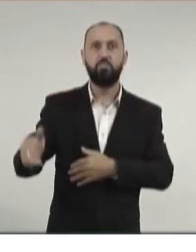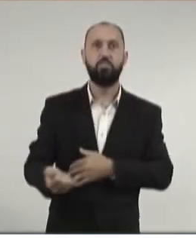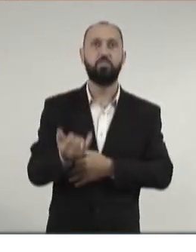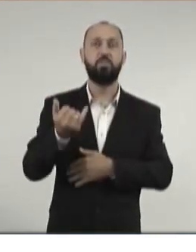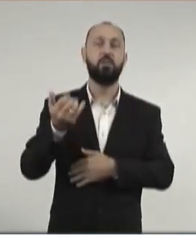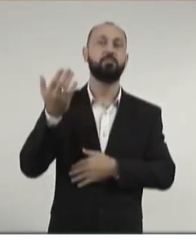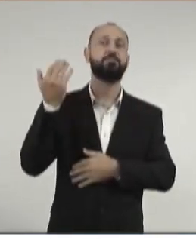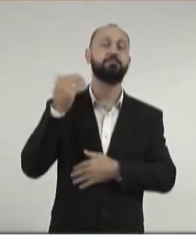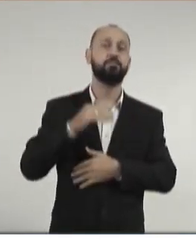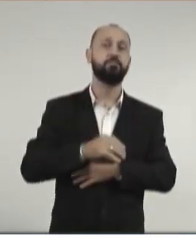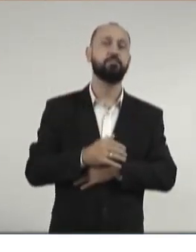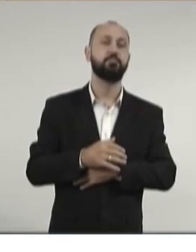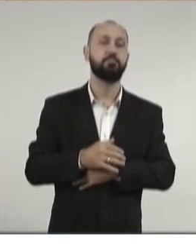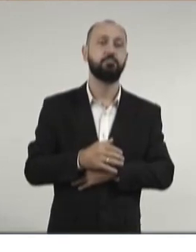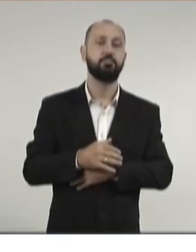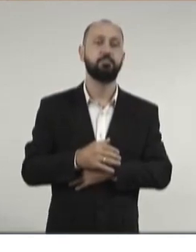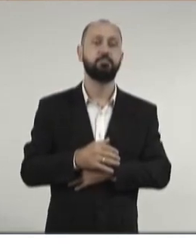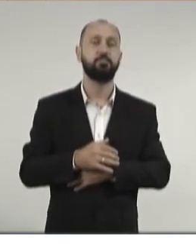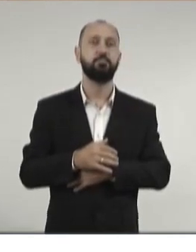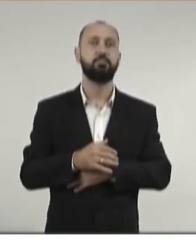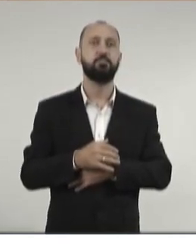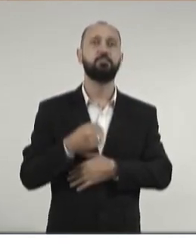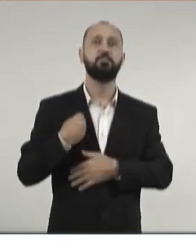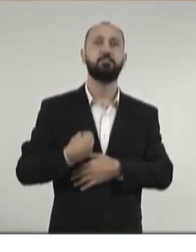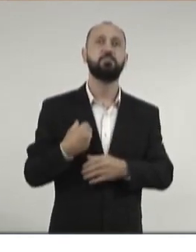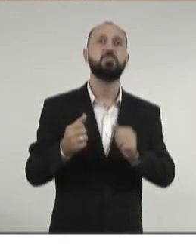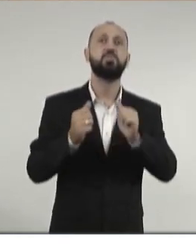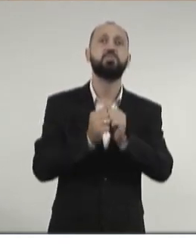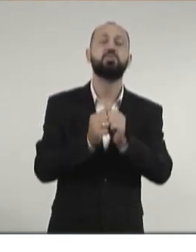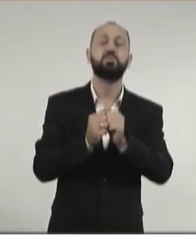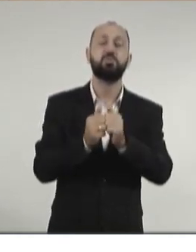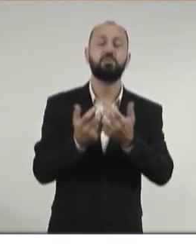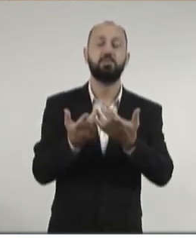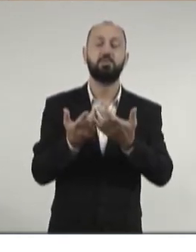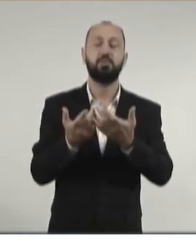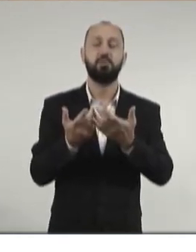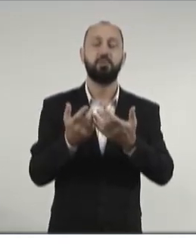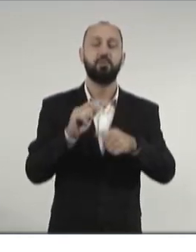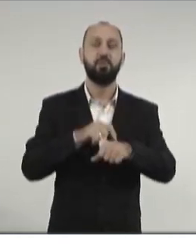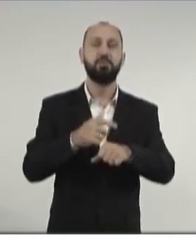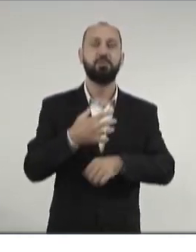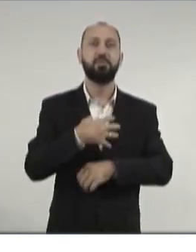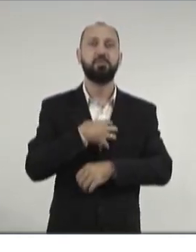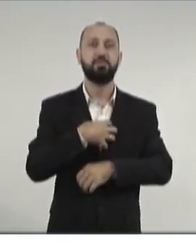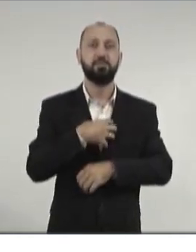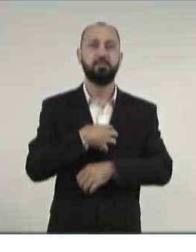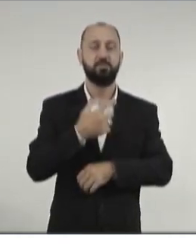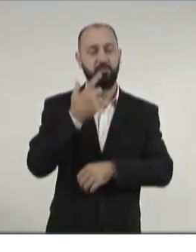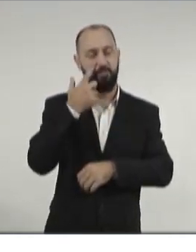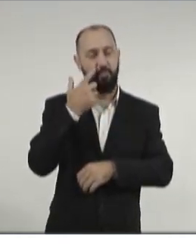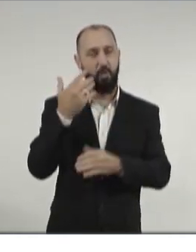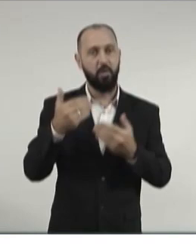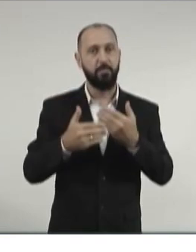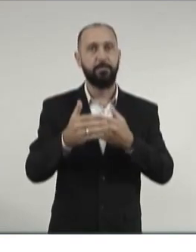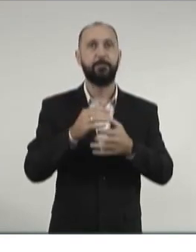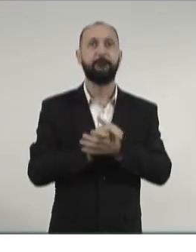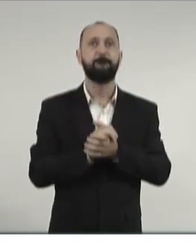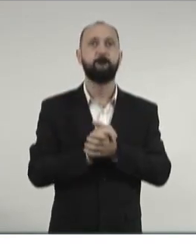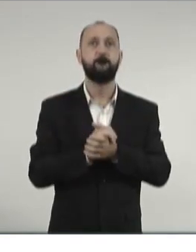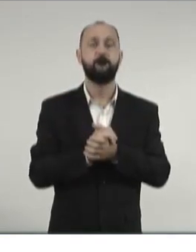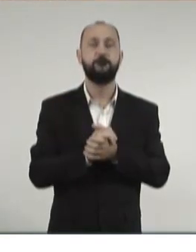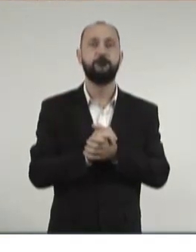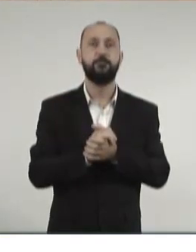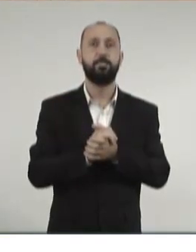oportunidade, deputado. Então, e compartilho aqui com o senhor todo essa, o sentimento que nós ouvimos aqui agora. Muito obrigado. Deputado Lucas de